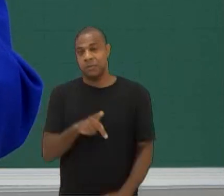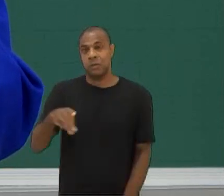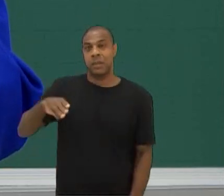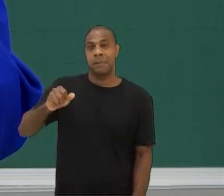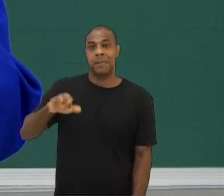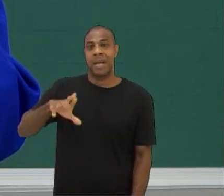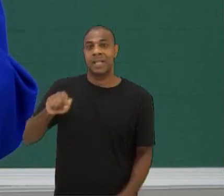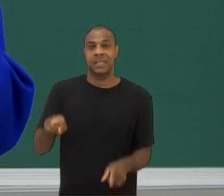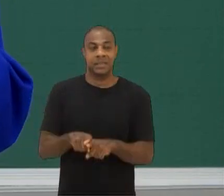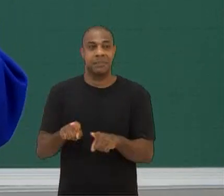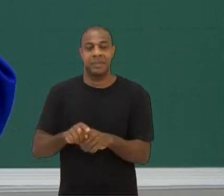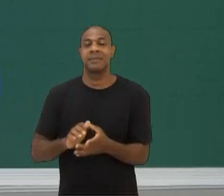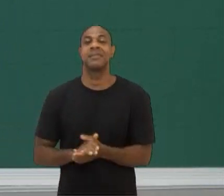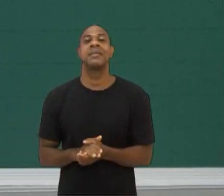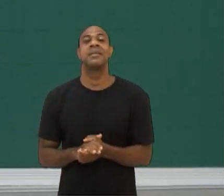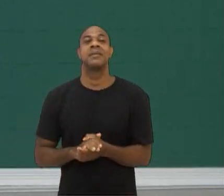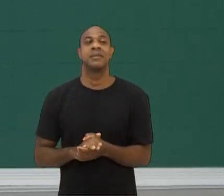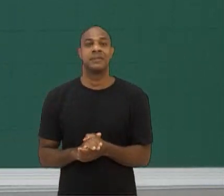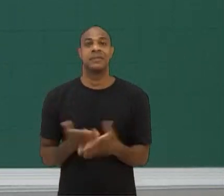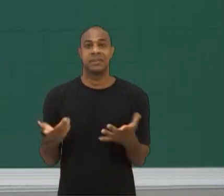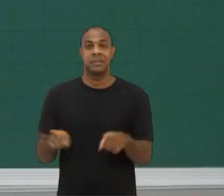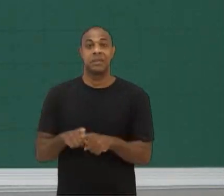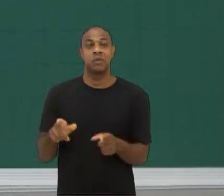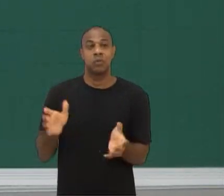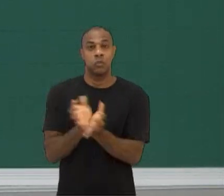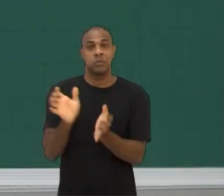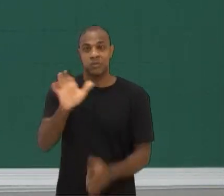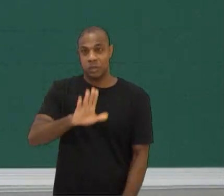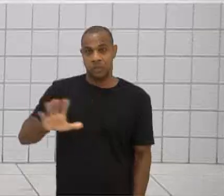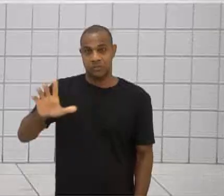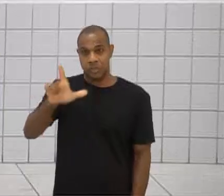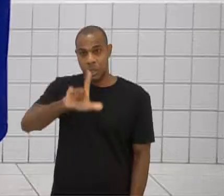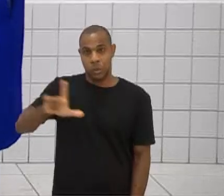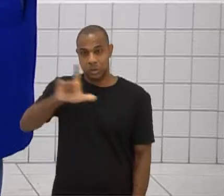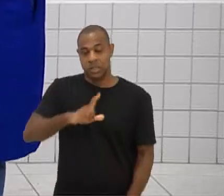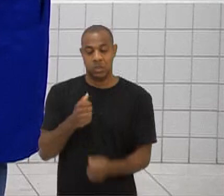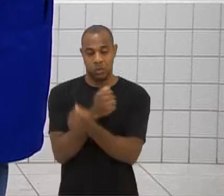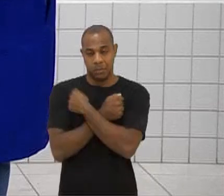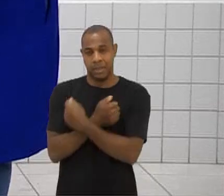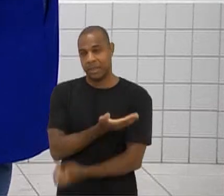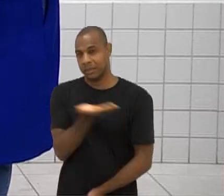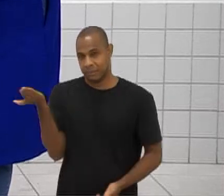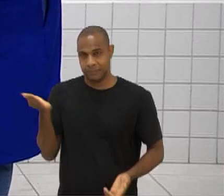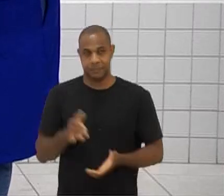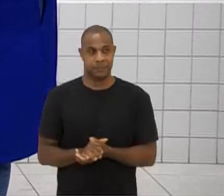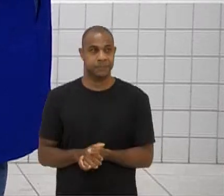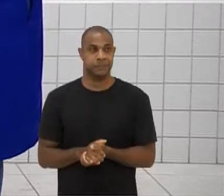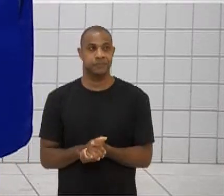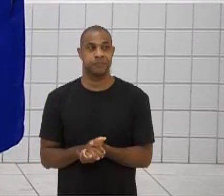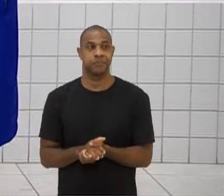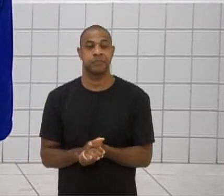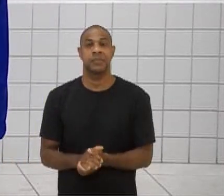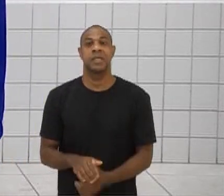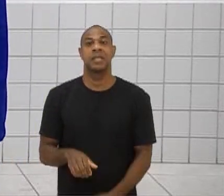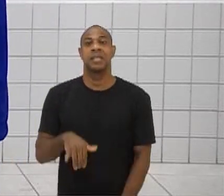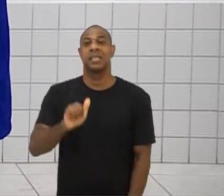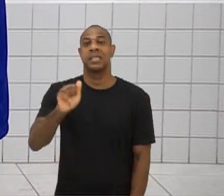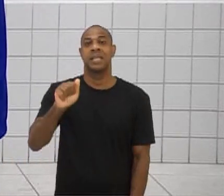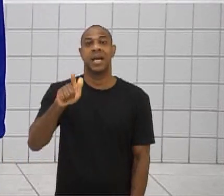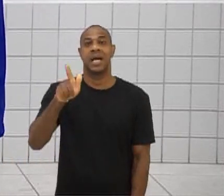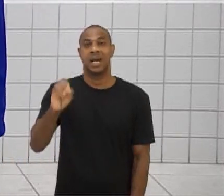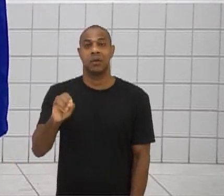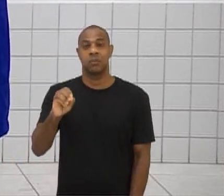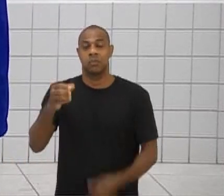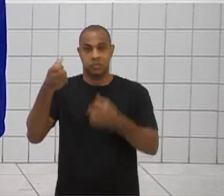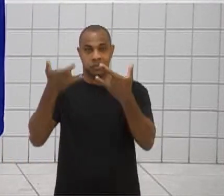Vivi, Márcia e toda a galerinha aí de Londrina, um abraço. Aqui tem um recadinho para nós, Jaqueline. Opa! O Iago Giroldo, ele